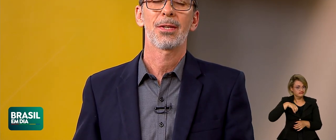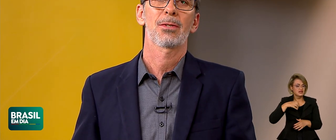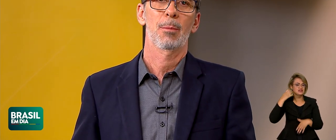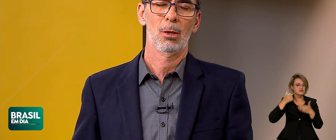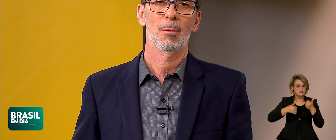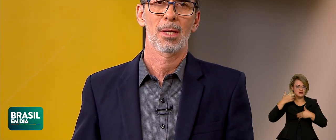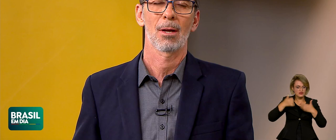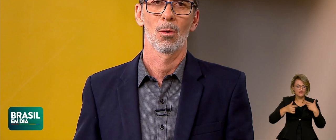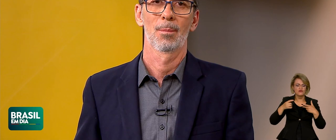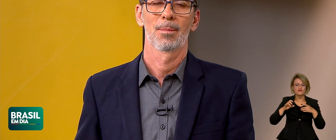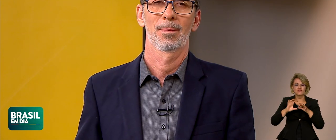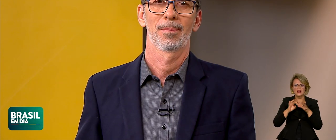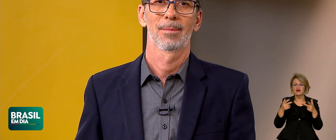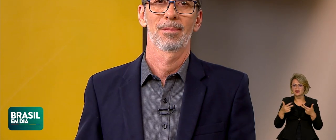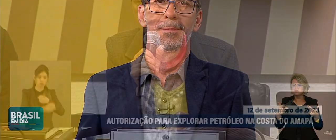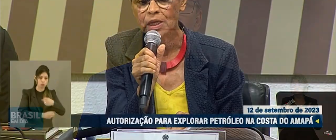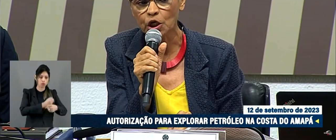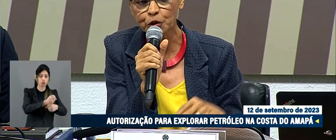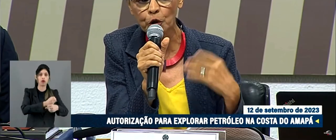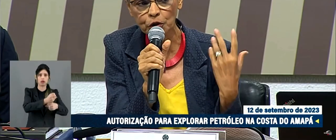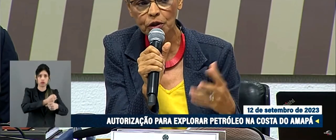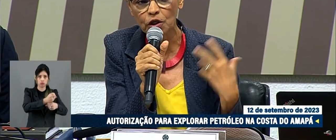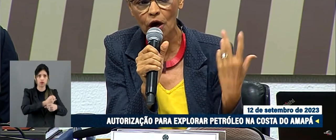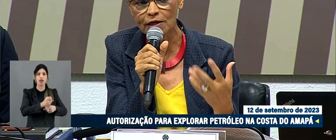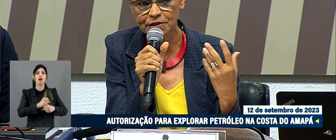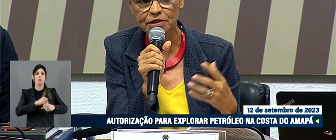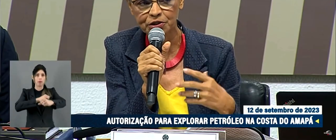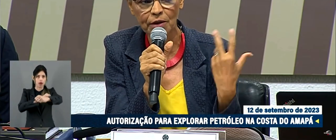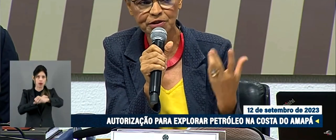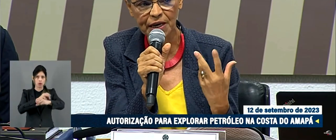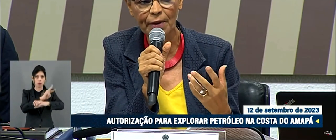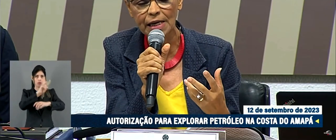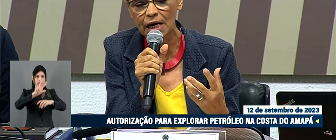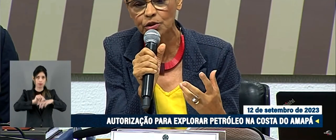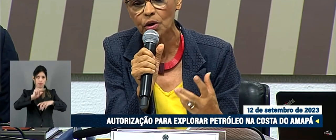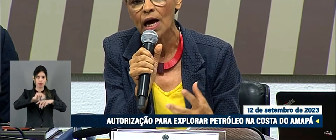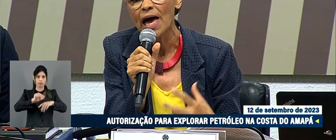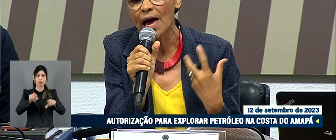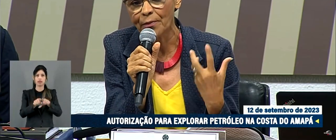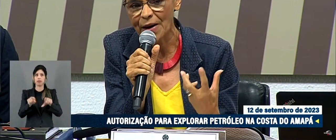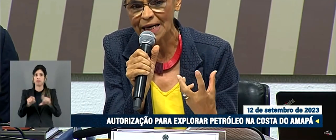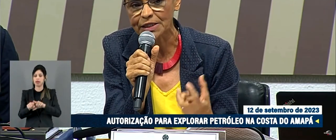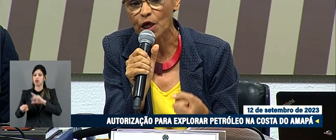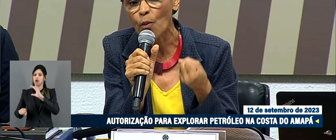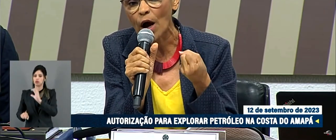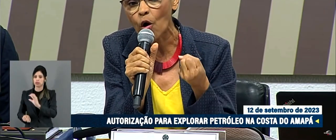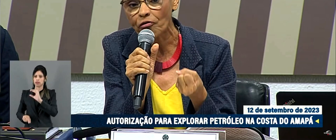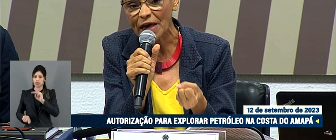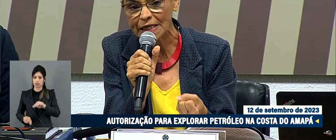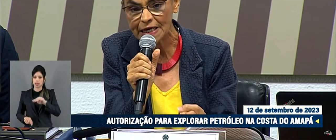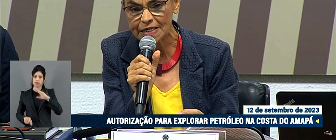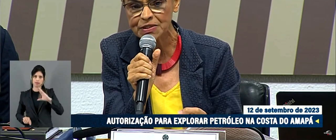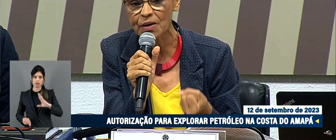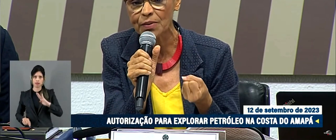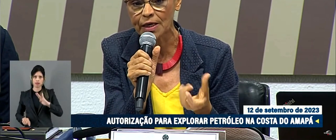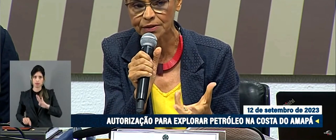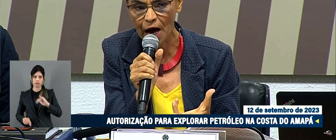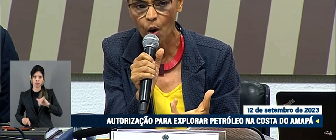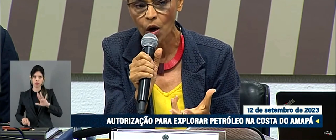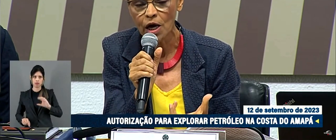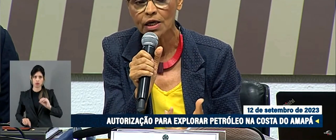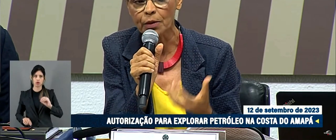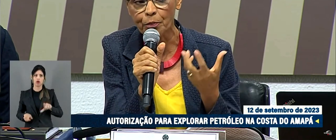do licenciamento ambiental. Tudo o que nós estamos trabalhando é para ter uma governança